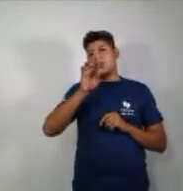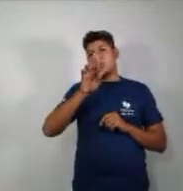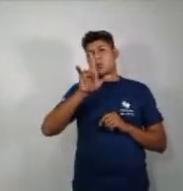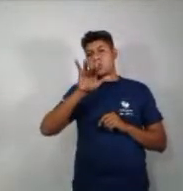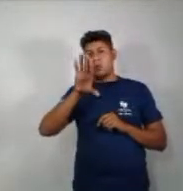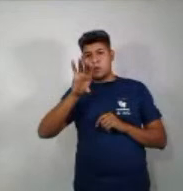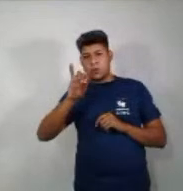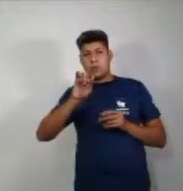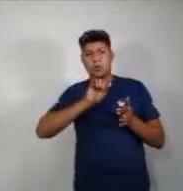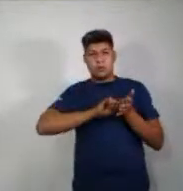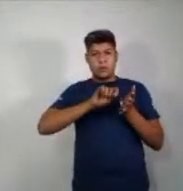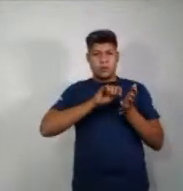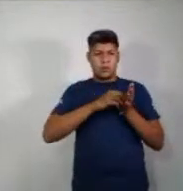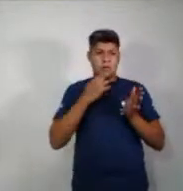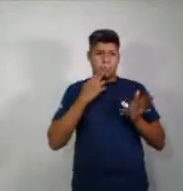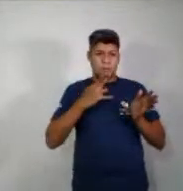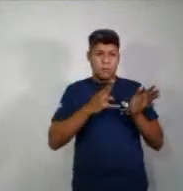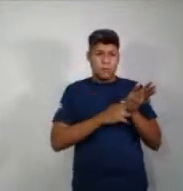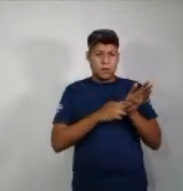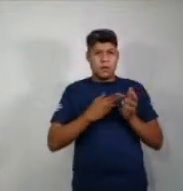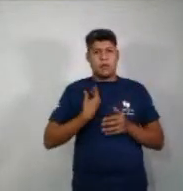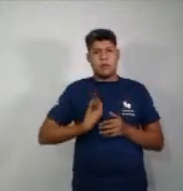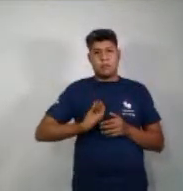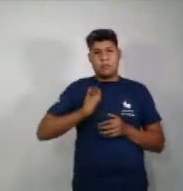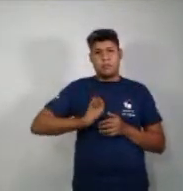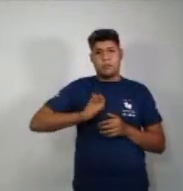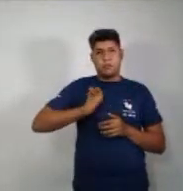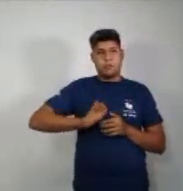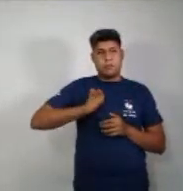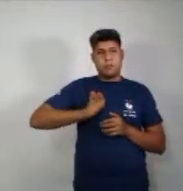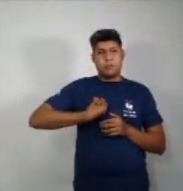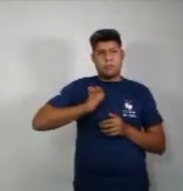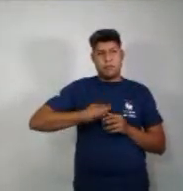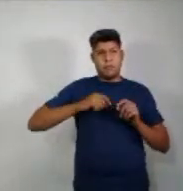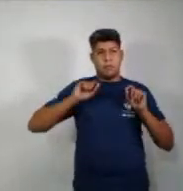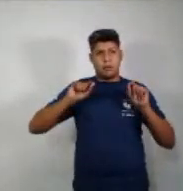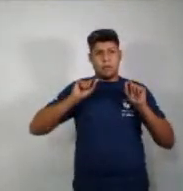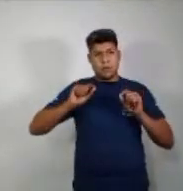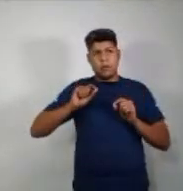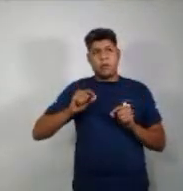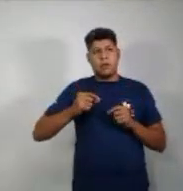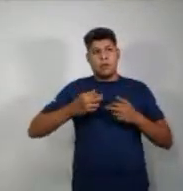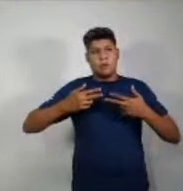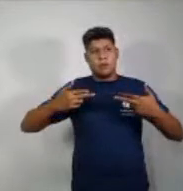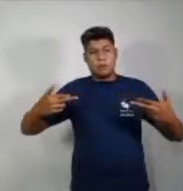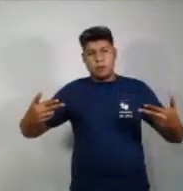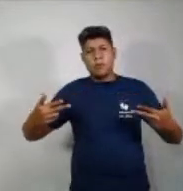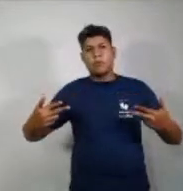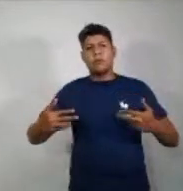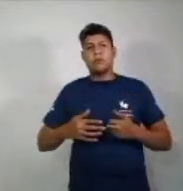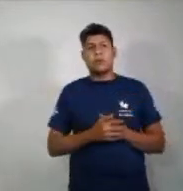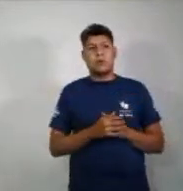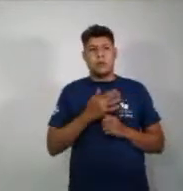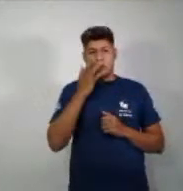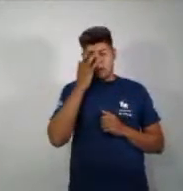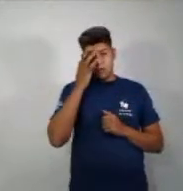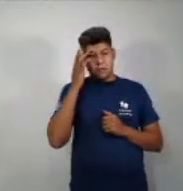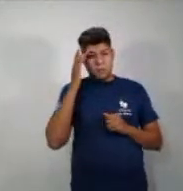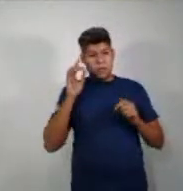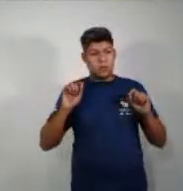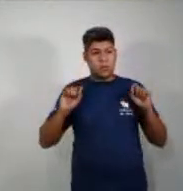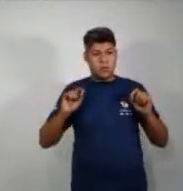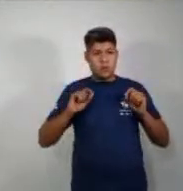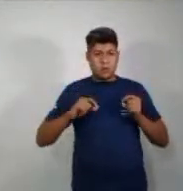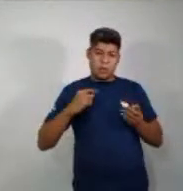escreve uma carta para o Paulo Rony, né? Porque por conta desse livro que ele publicou e por ser uma pessoa